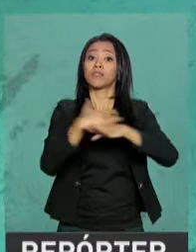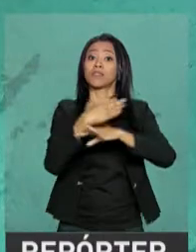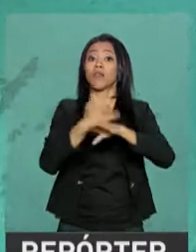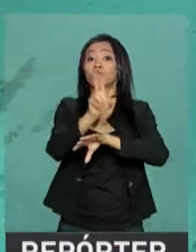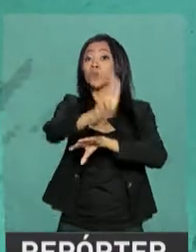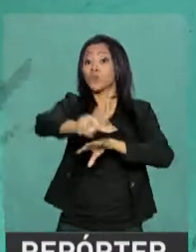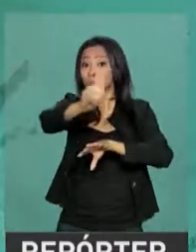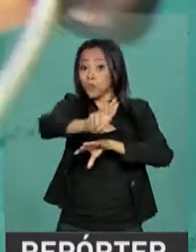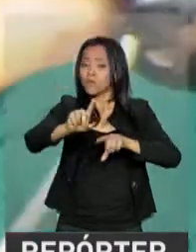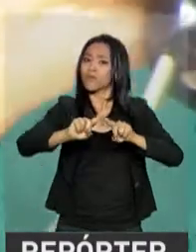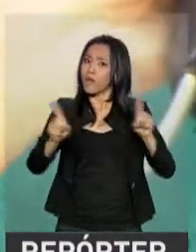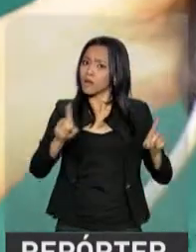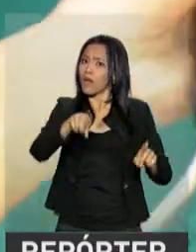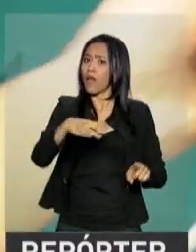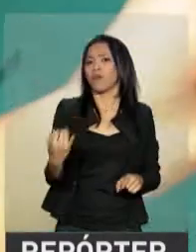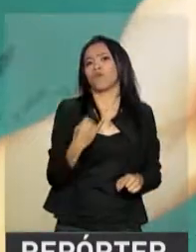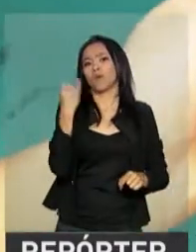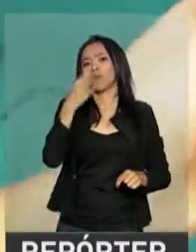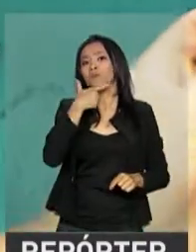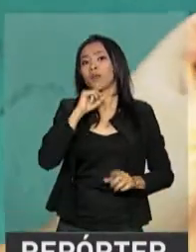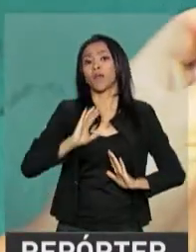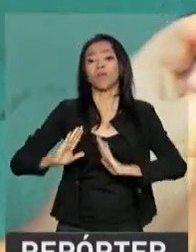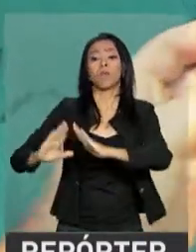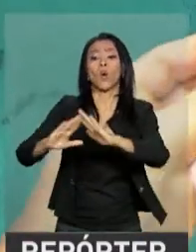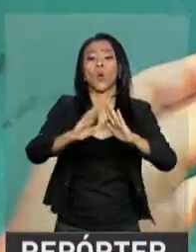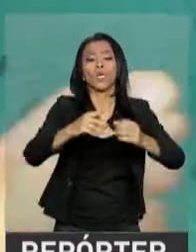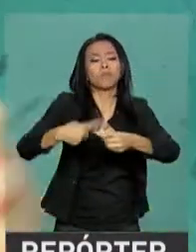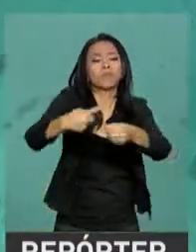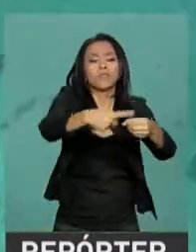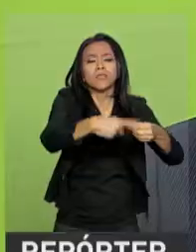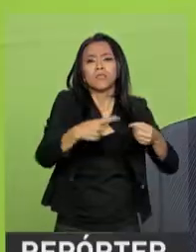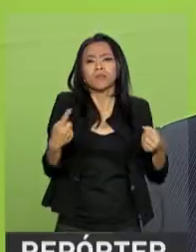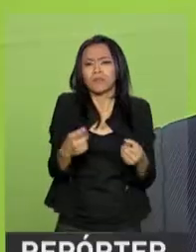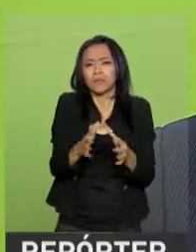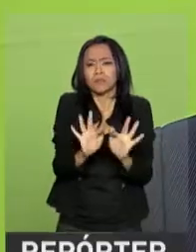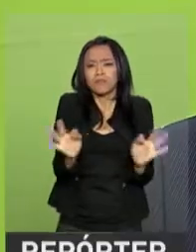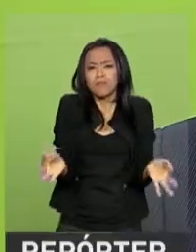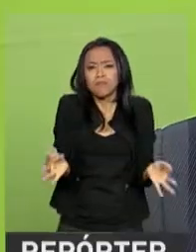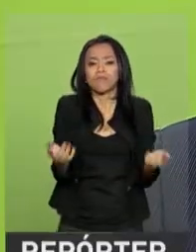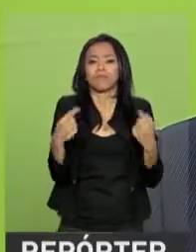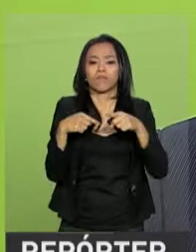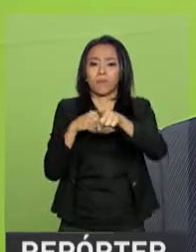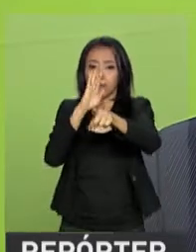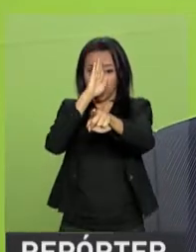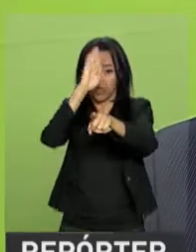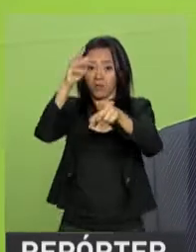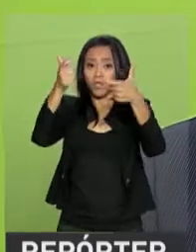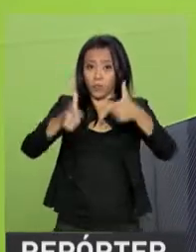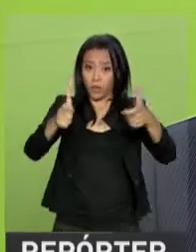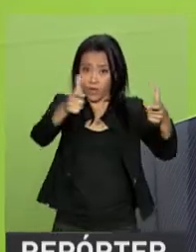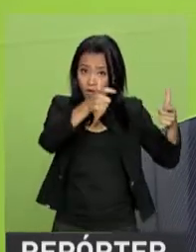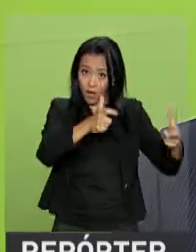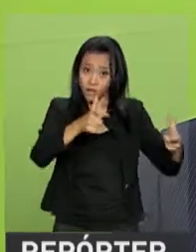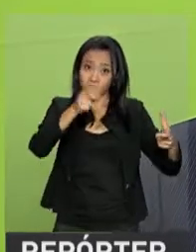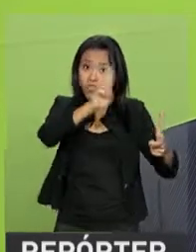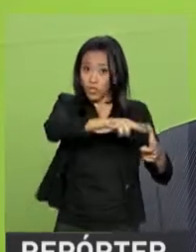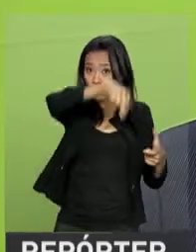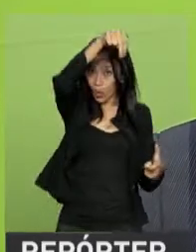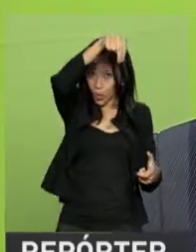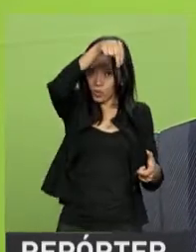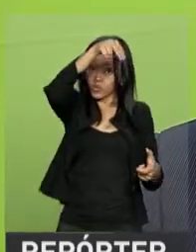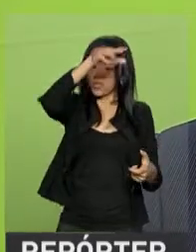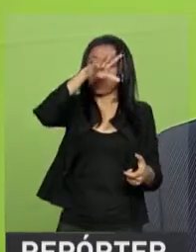ainda são muito importantes para os moradores os pequenos municípios principalmente nas regiões do norte